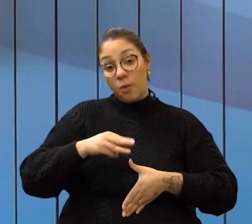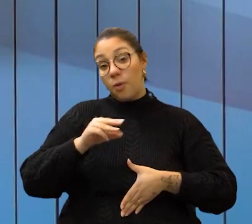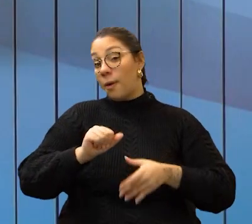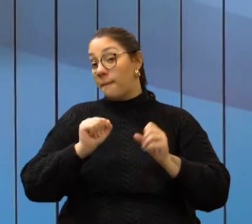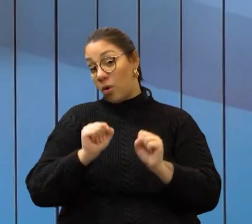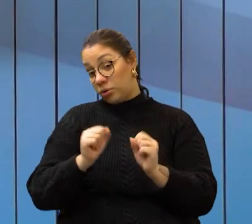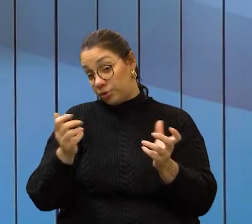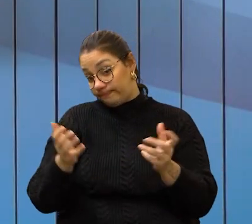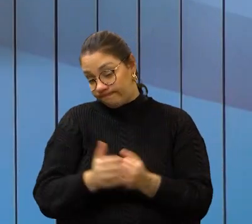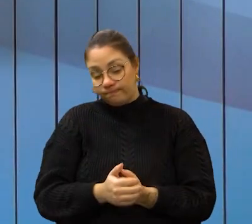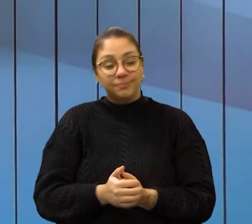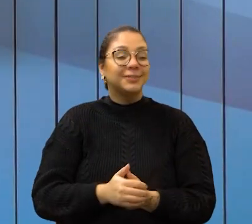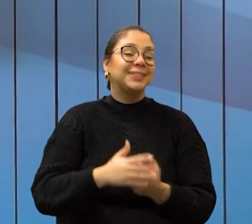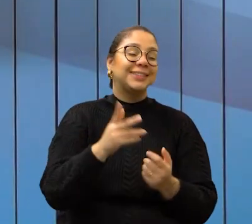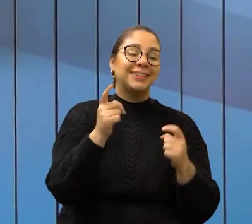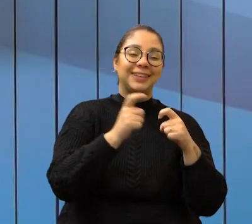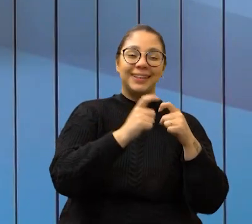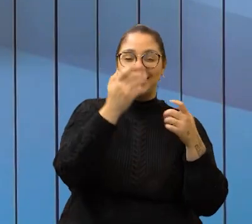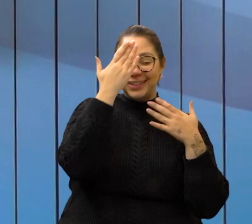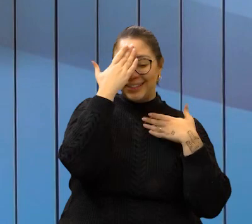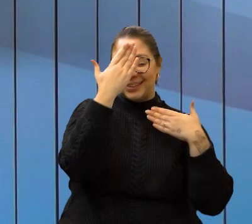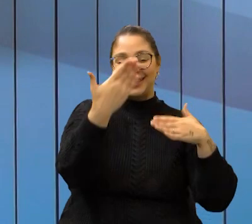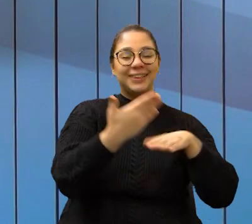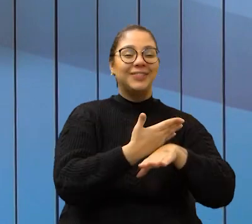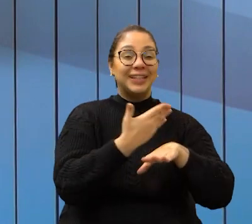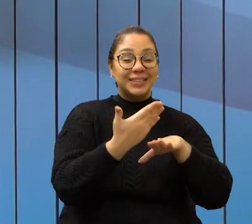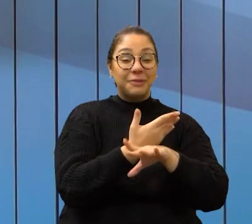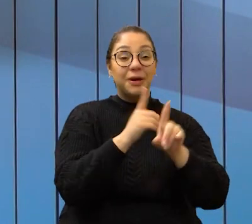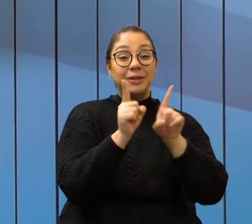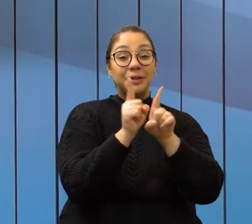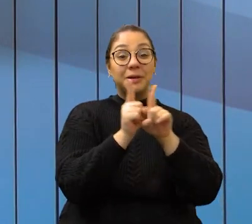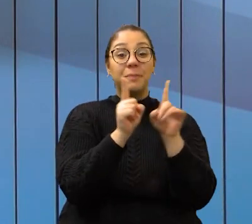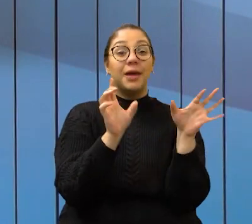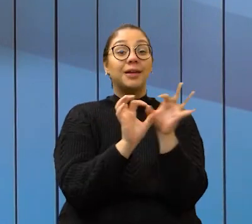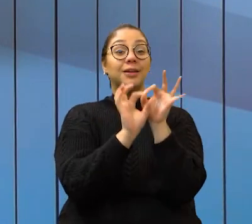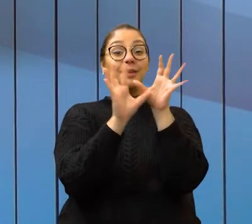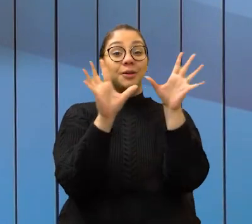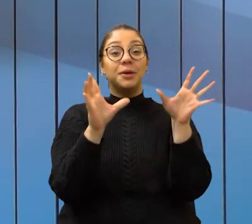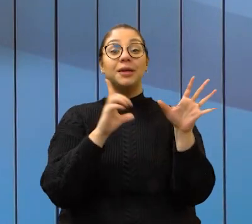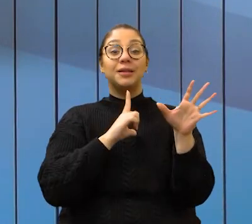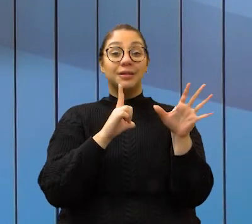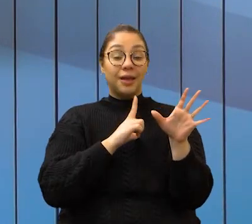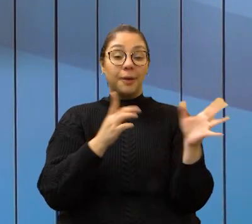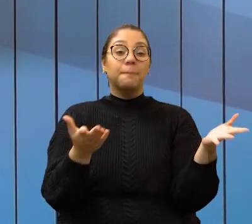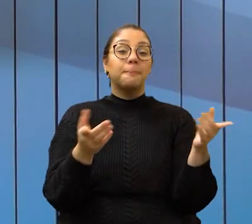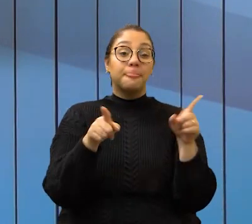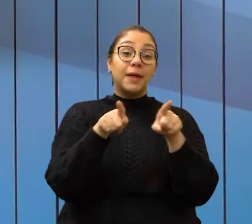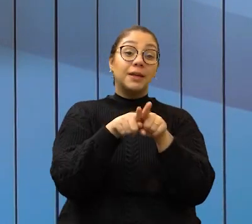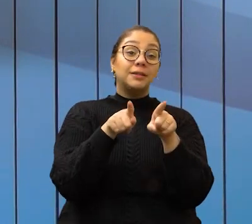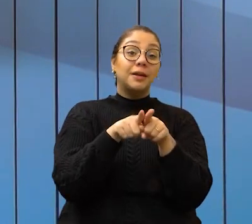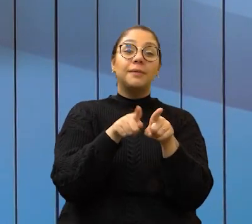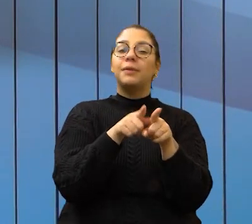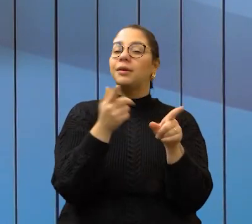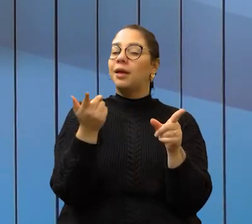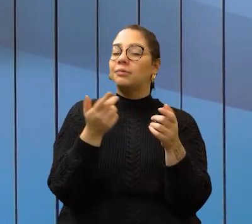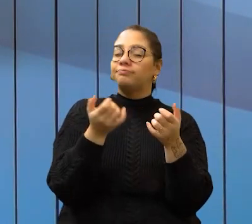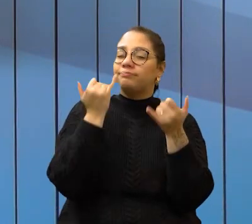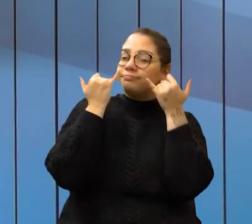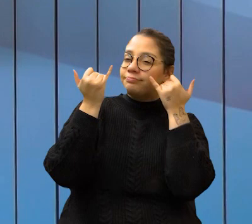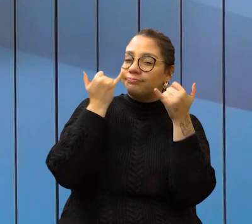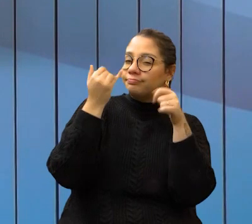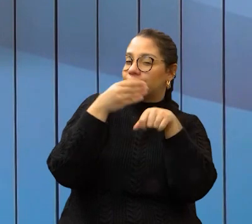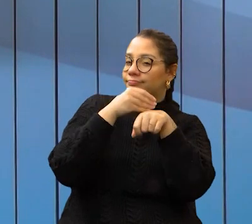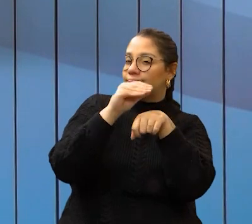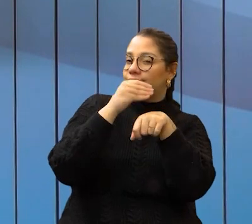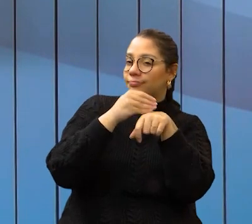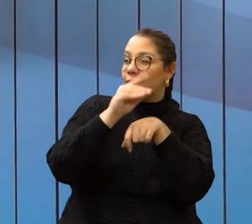Doutor, quero agradecer a sua participação, quero agradecer a sua disponibilidade e também essas informações